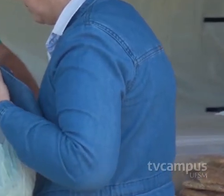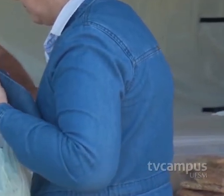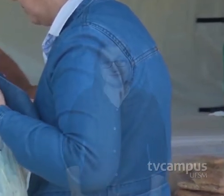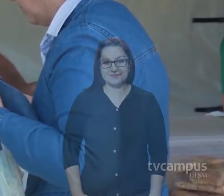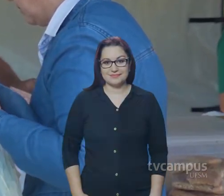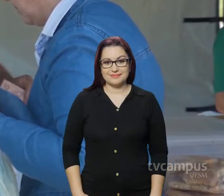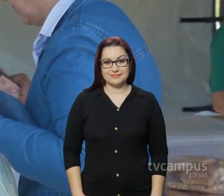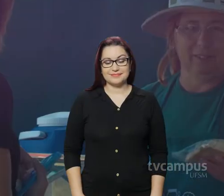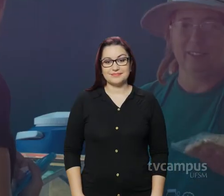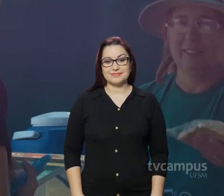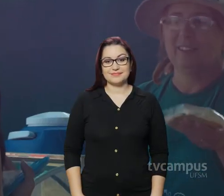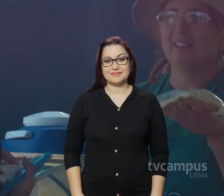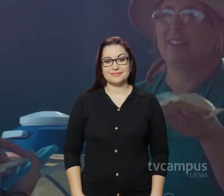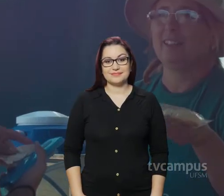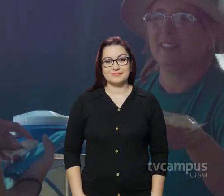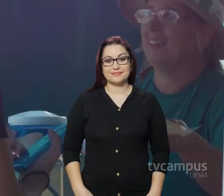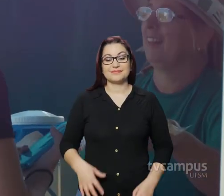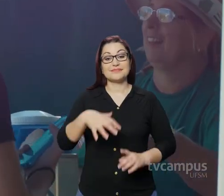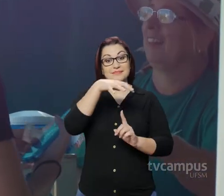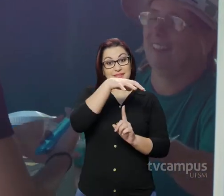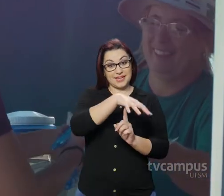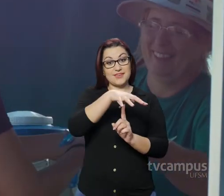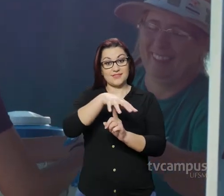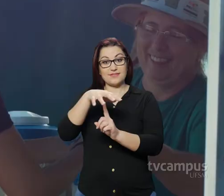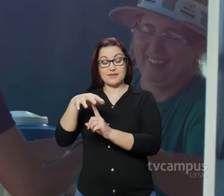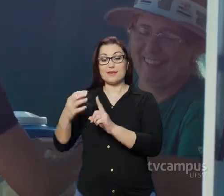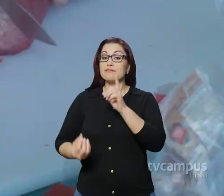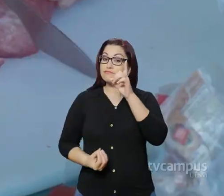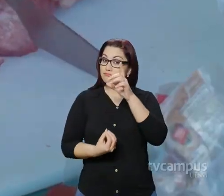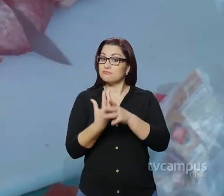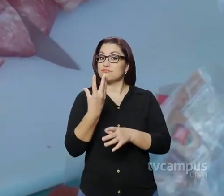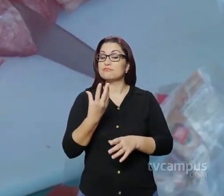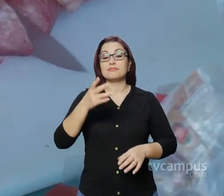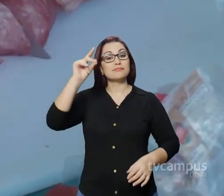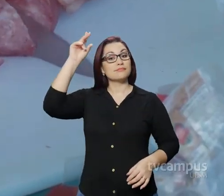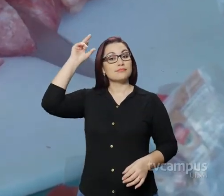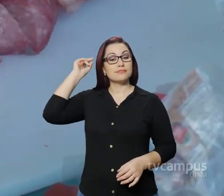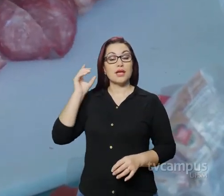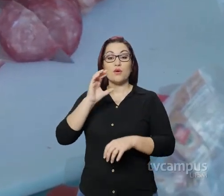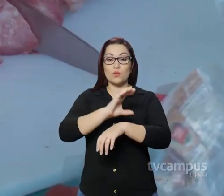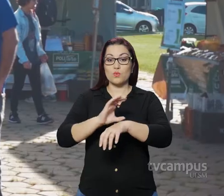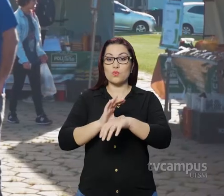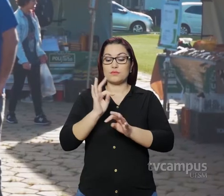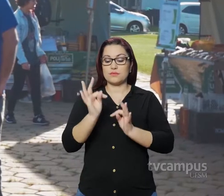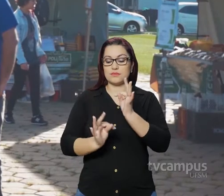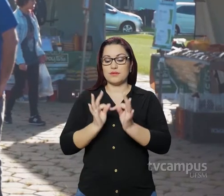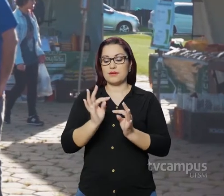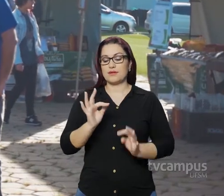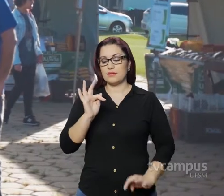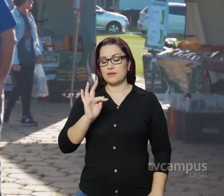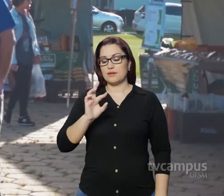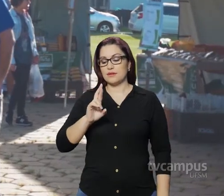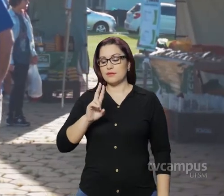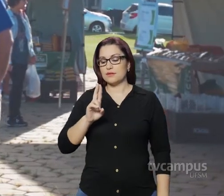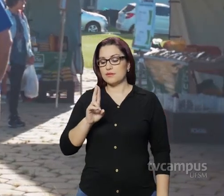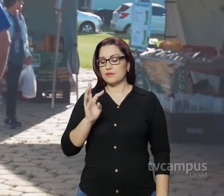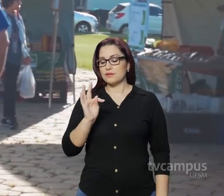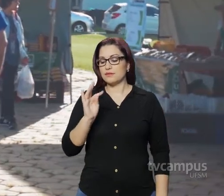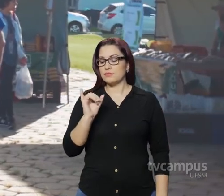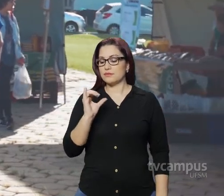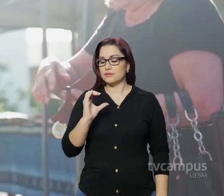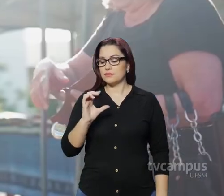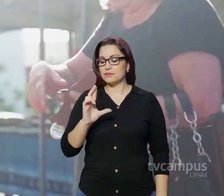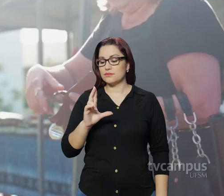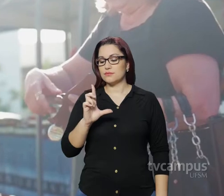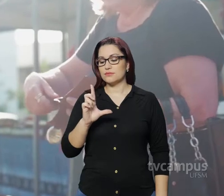A ideia da polifeira, ela surgiu no curso técnico em fruticultura. Né, que o professor